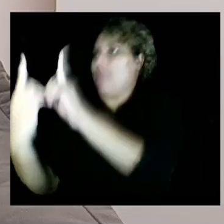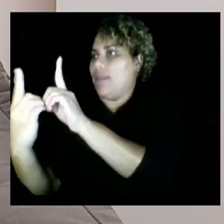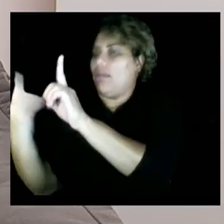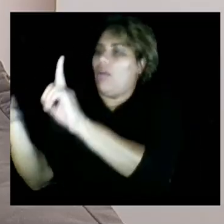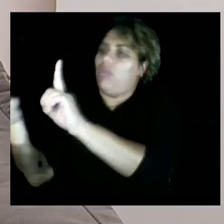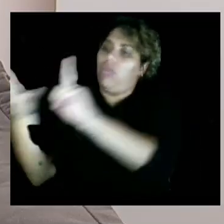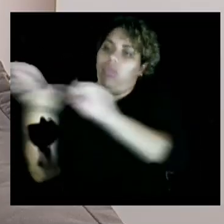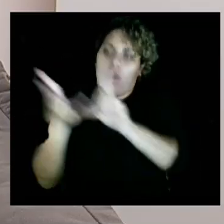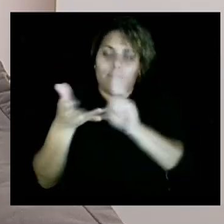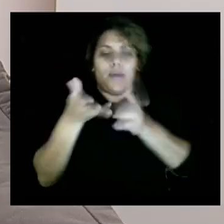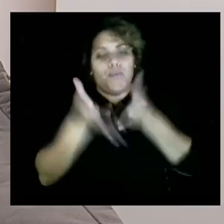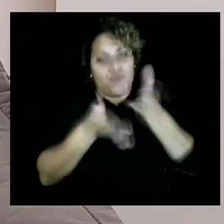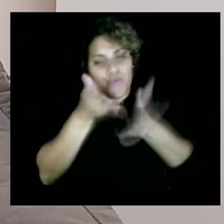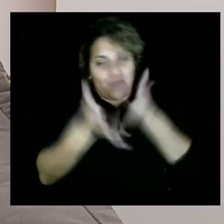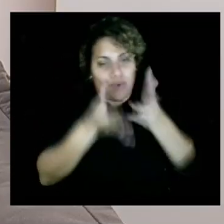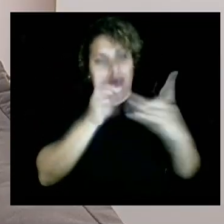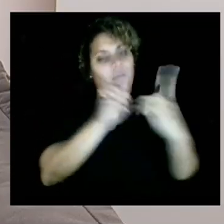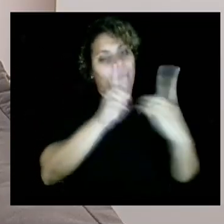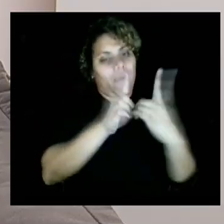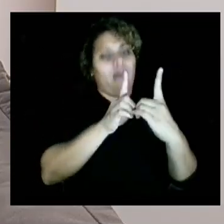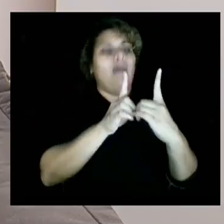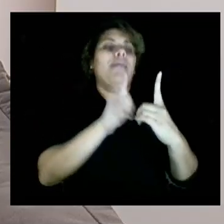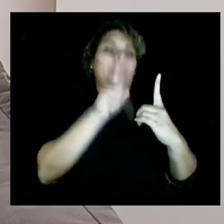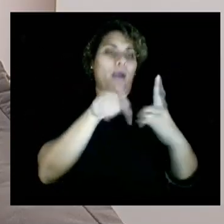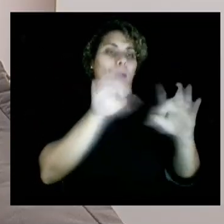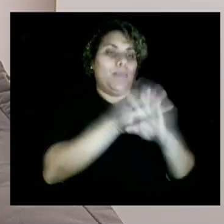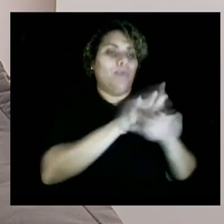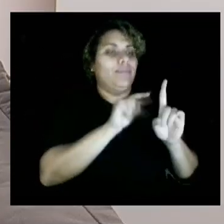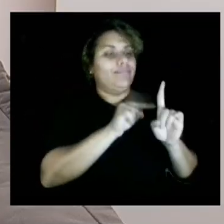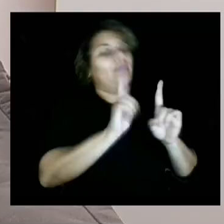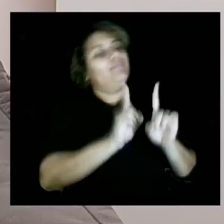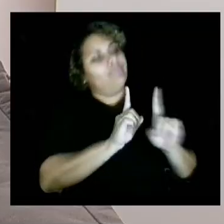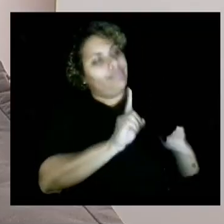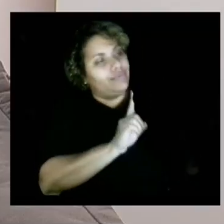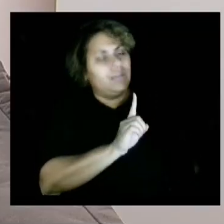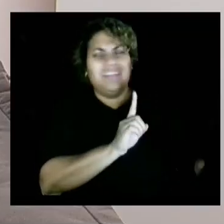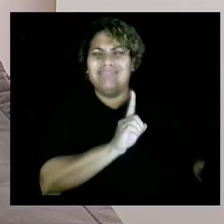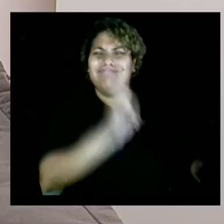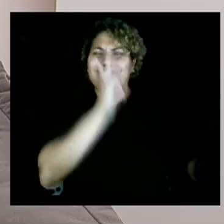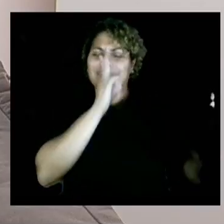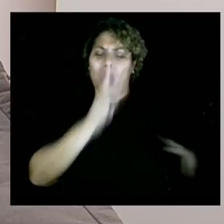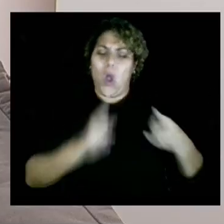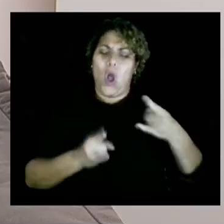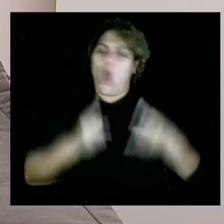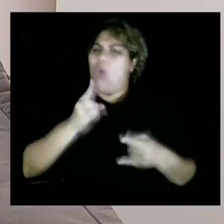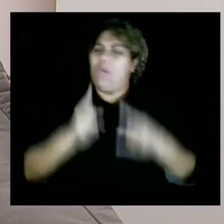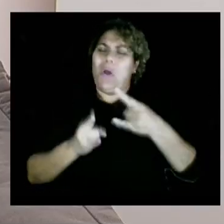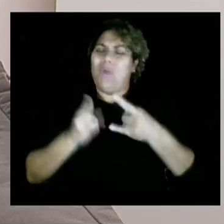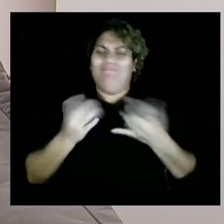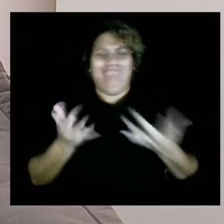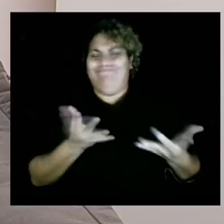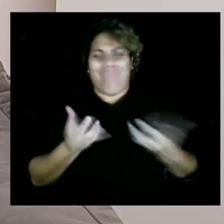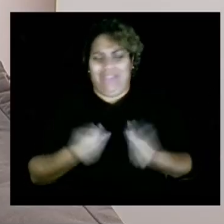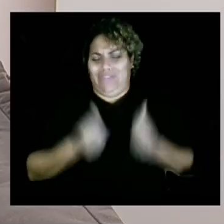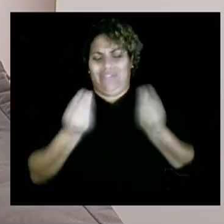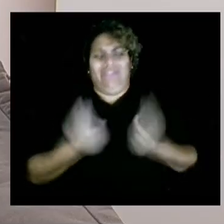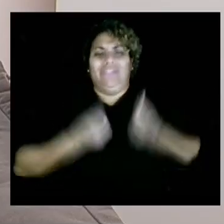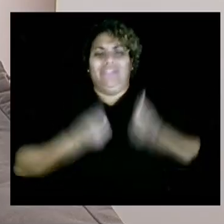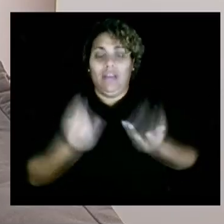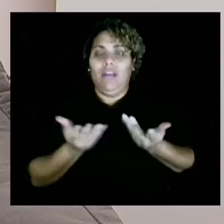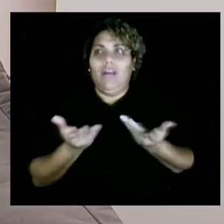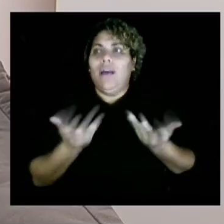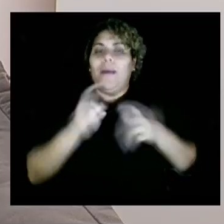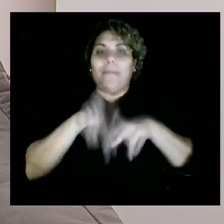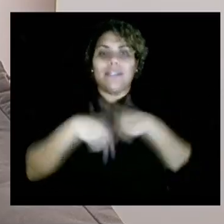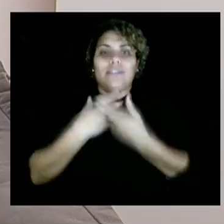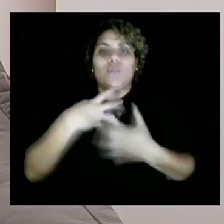atendimento muito robótico, não tinha aquela conexão, não tinha aquele acolhimento, que isso para mim faz toda a diferença. É o que eu faço hoje,